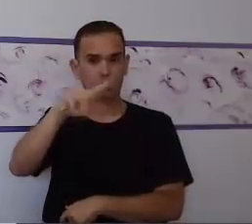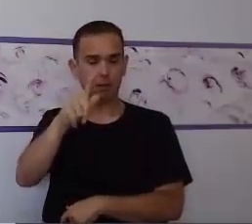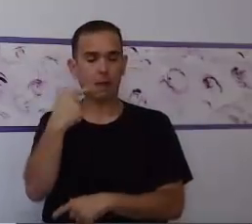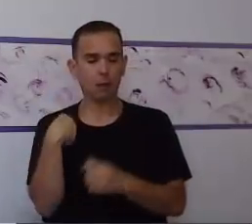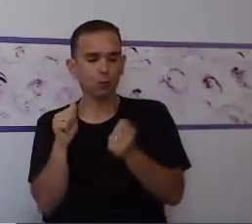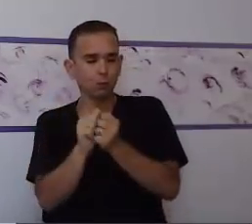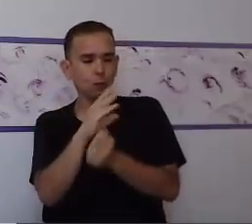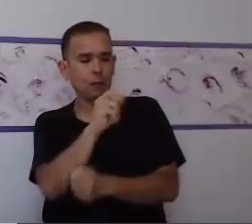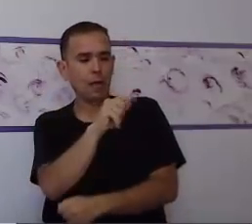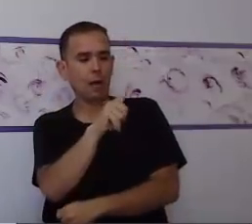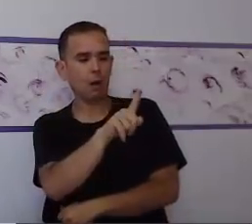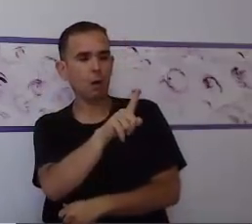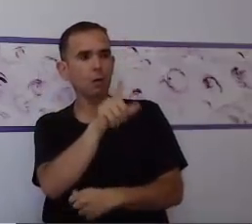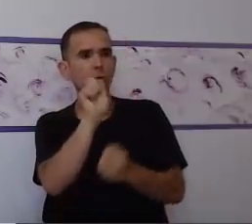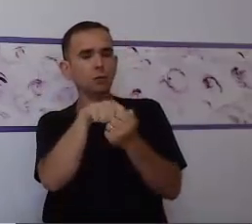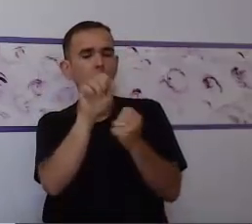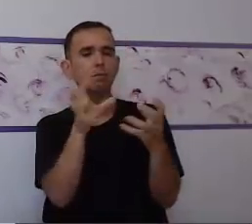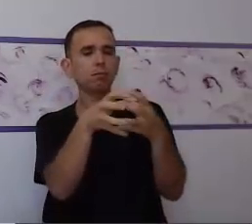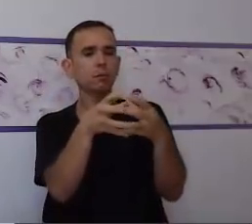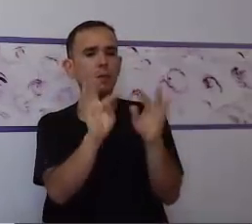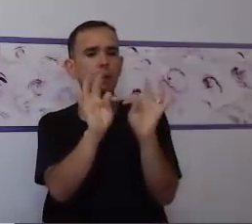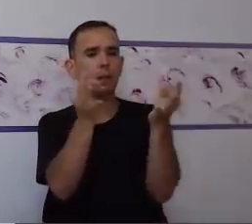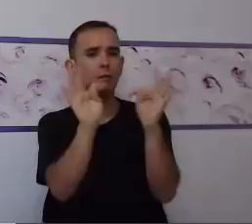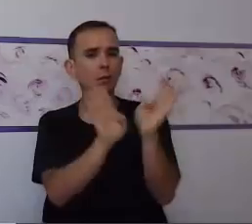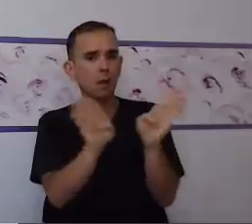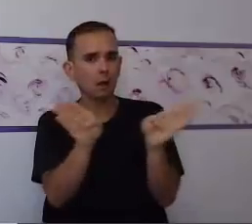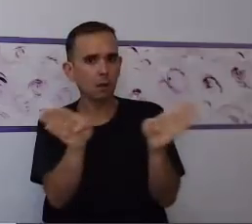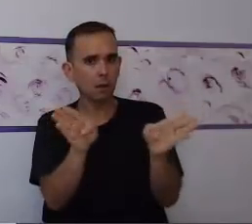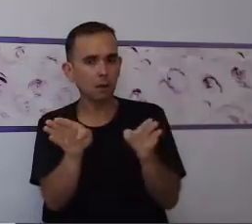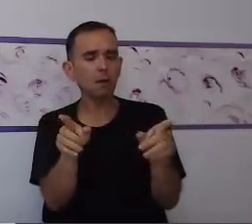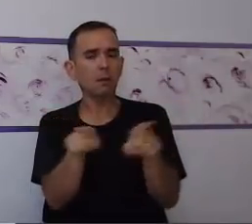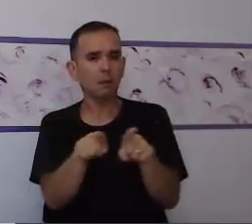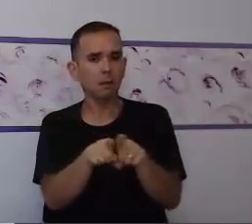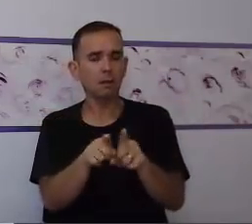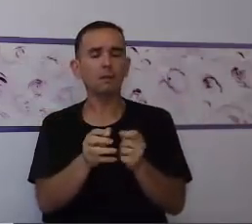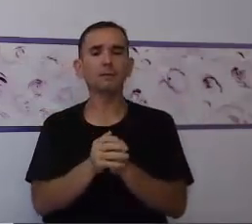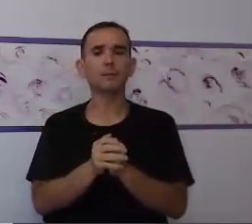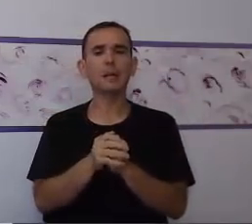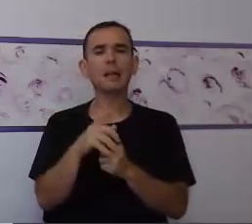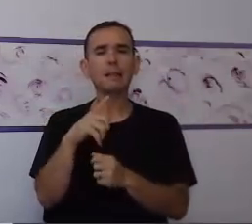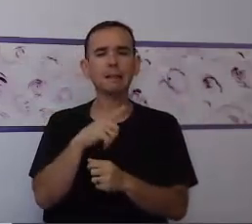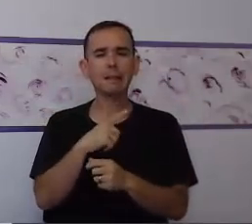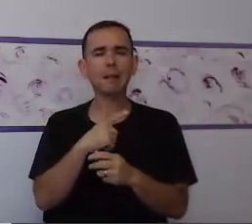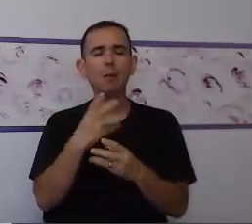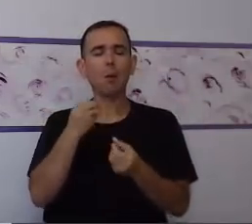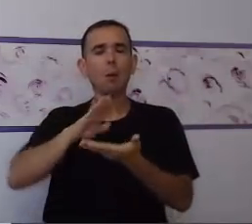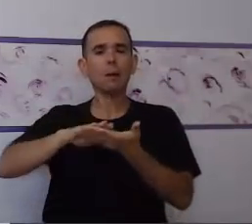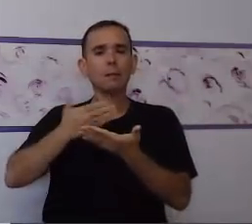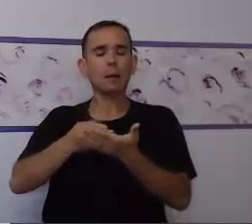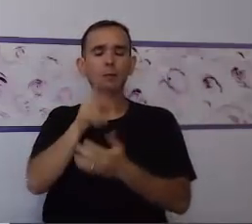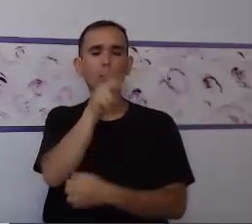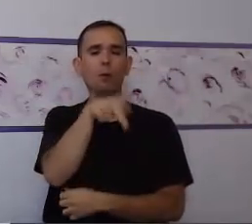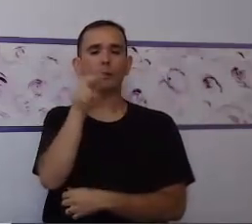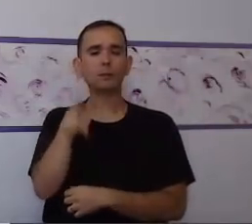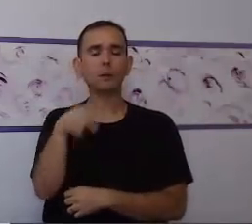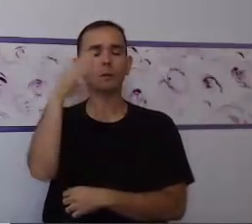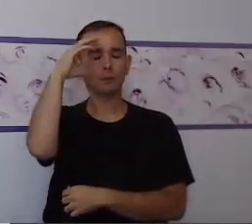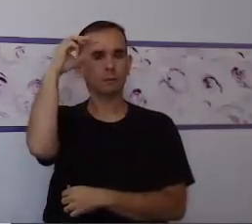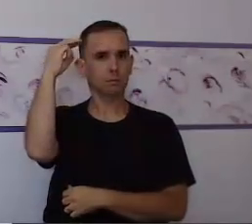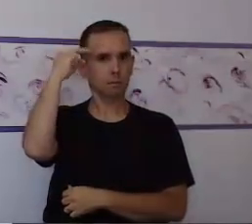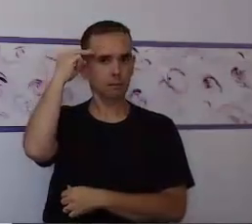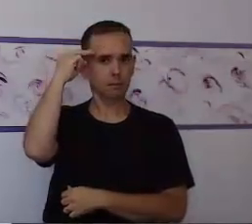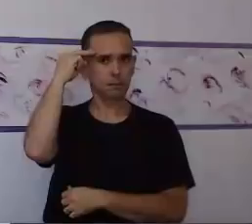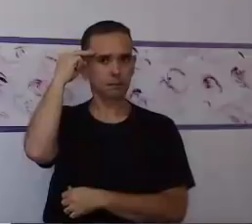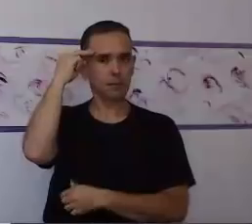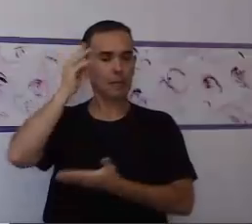Xavier fazemos parte da equipe de tecnologia assistiva. Temos como intérprete o professor Marcos